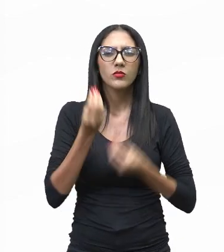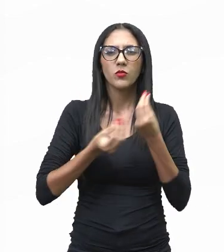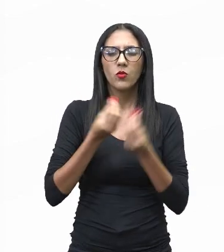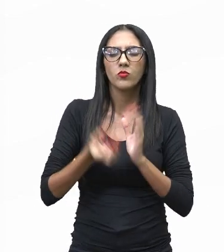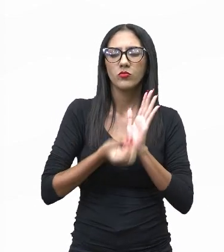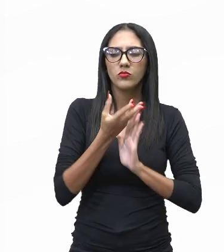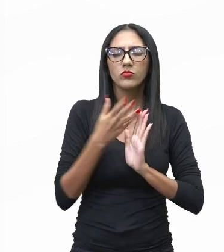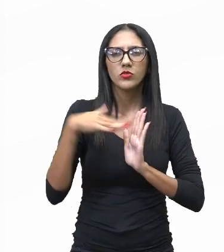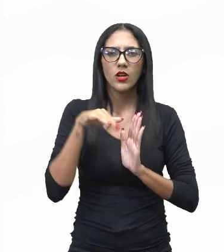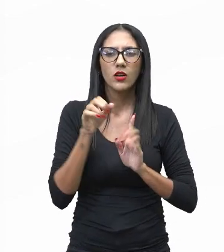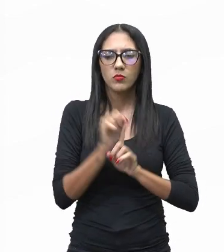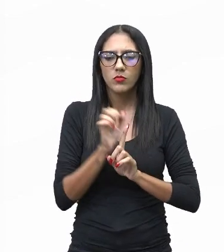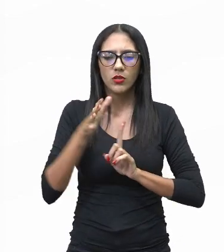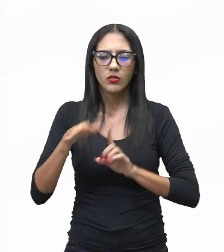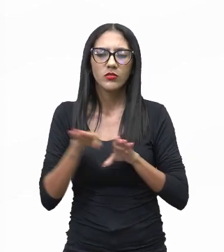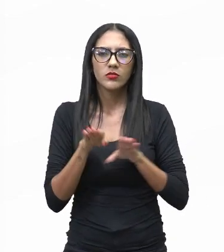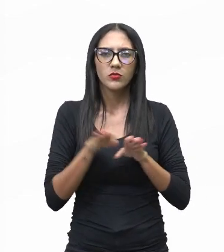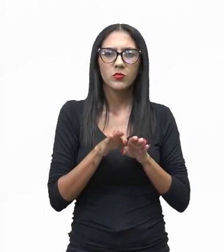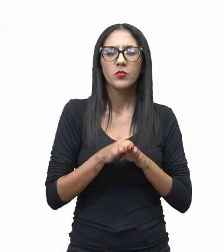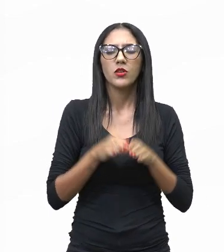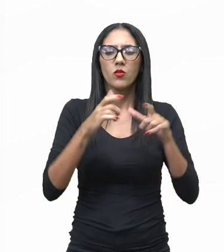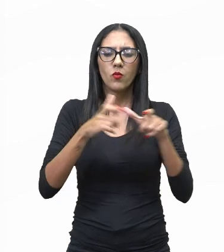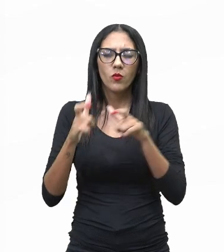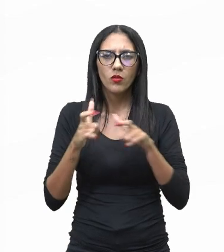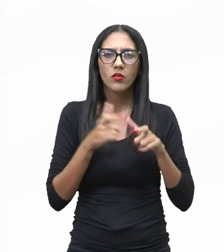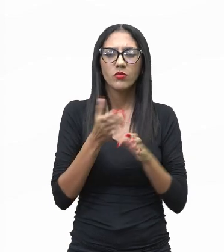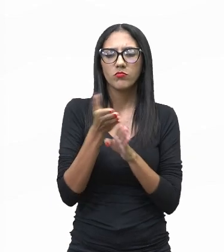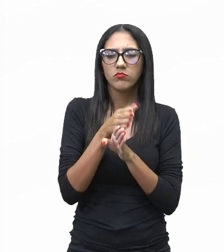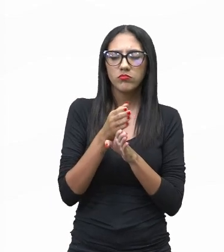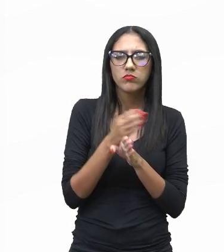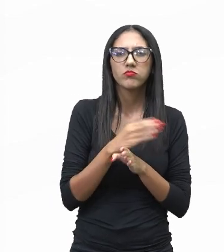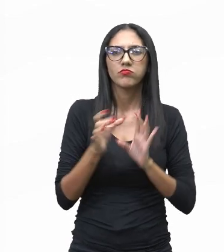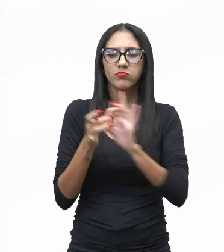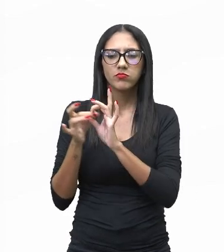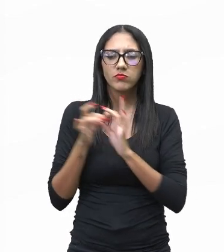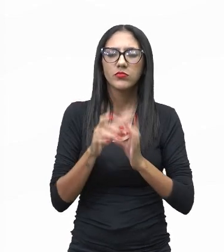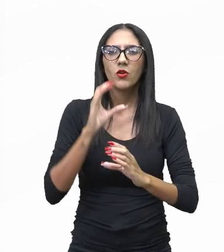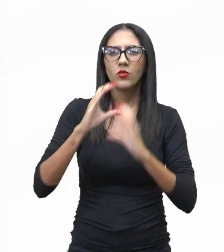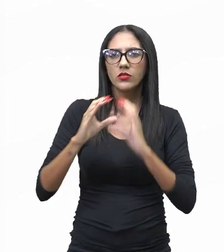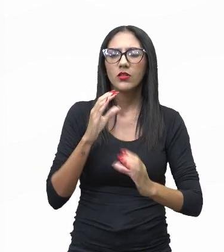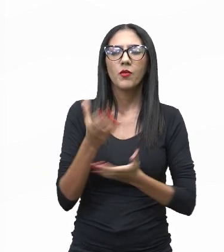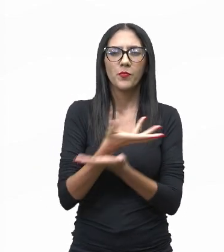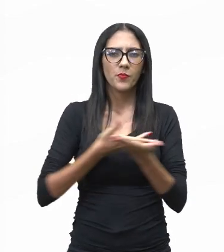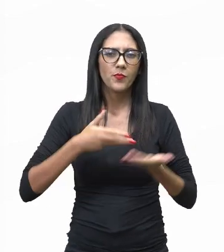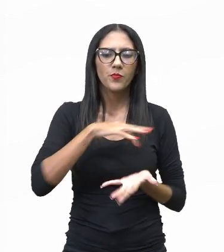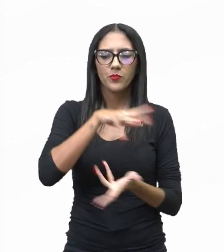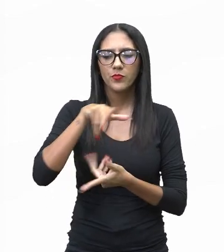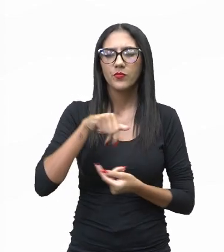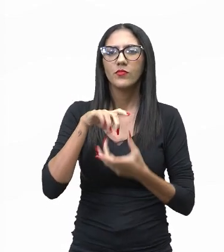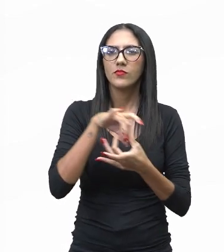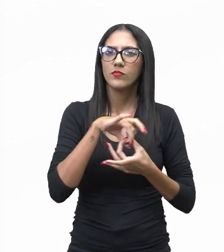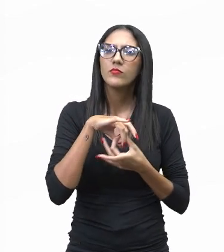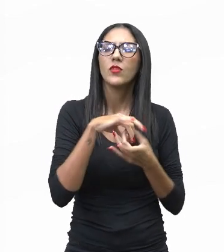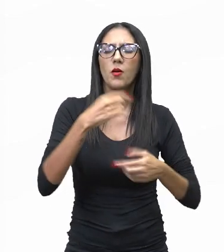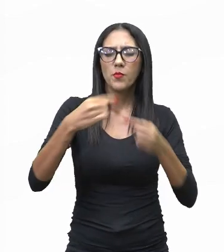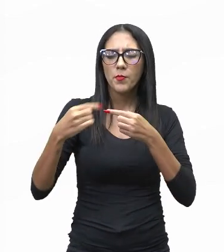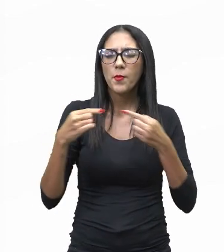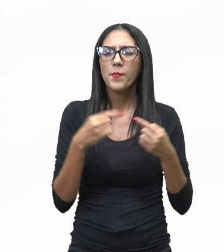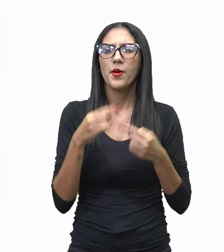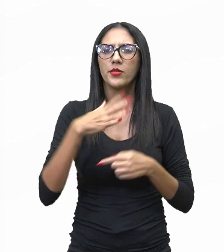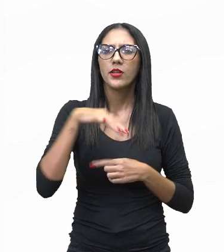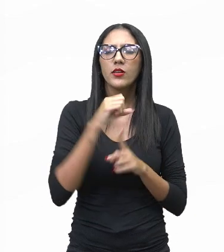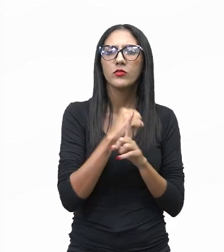formação de territórios, territorialidades, fronteiras e redes de comunicação e interação no mundo globalizado, conflitos e disputas